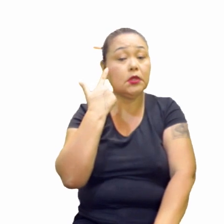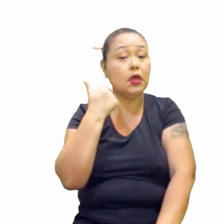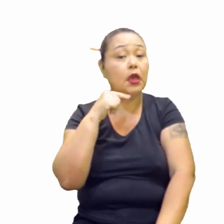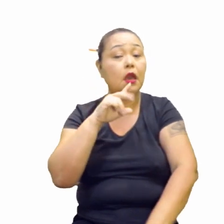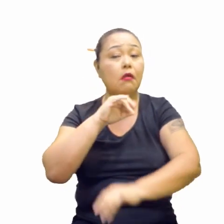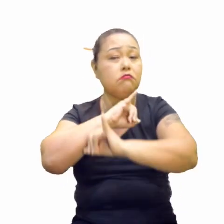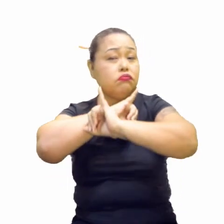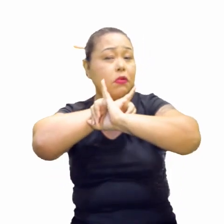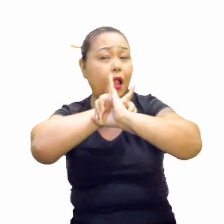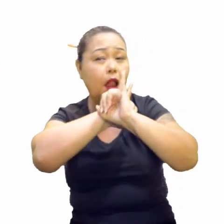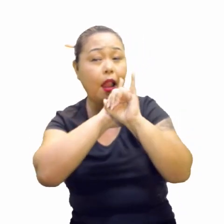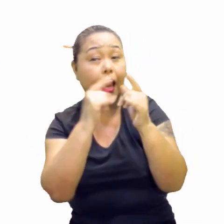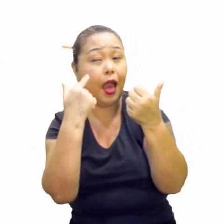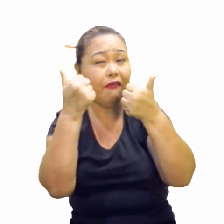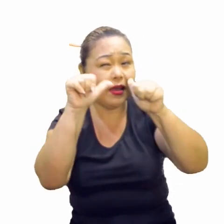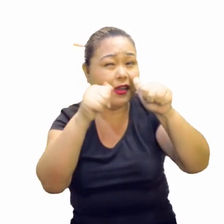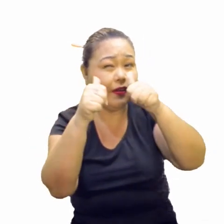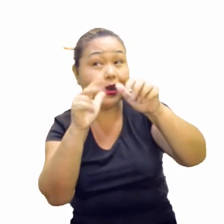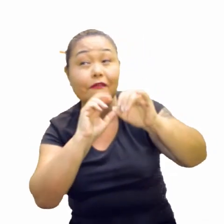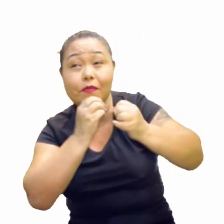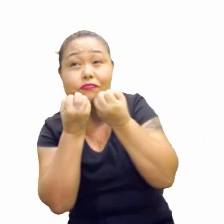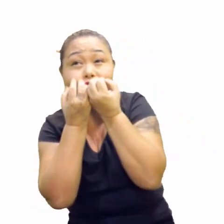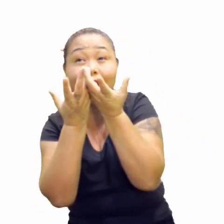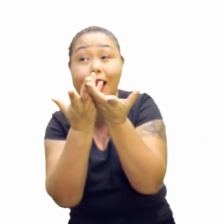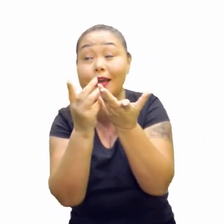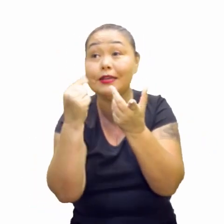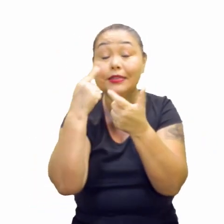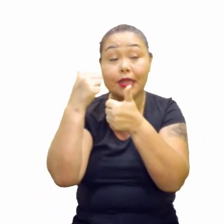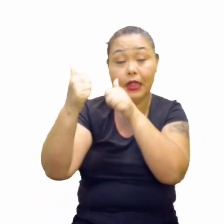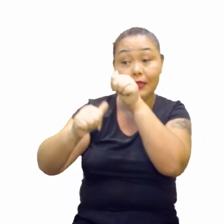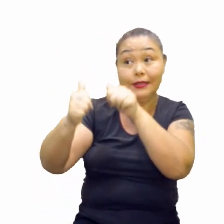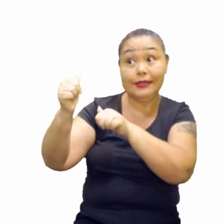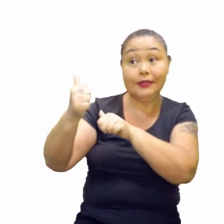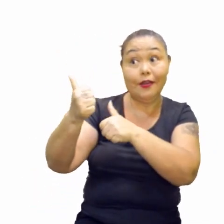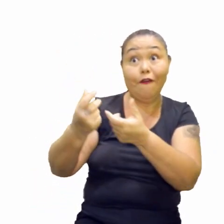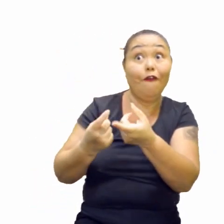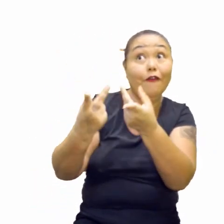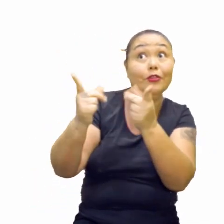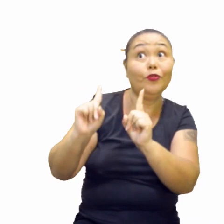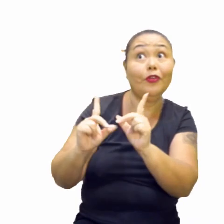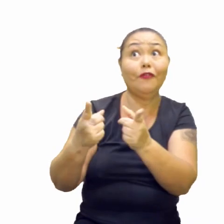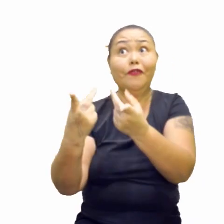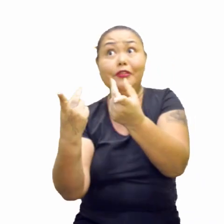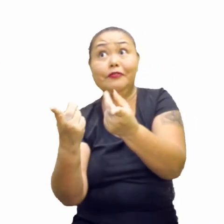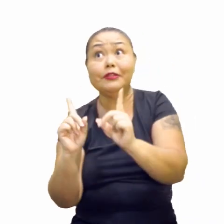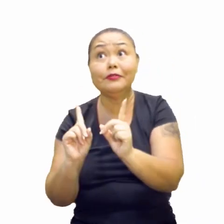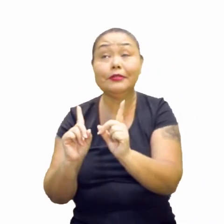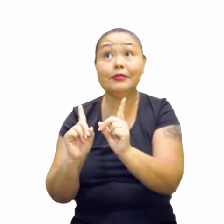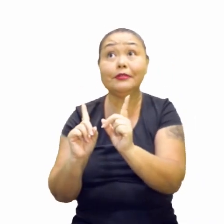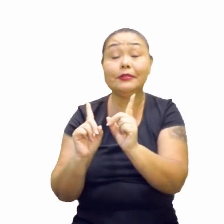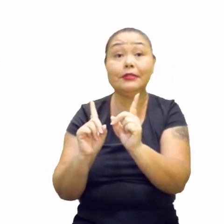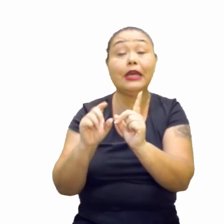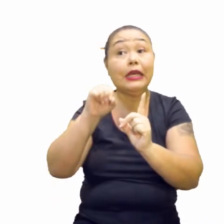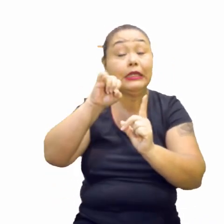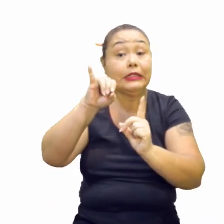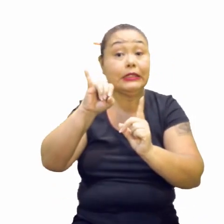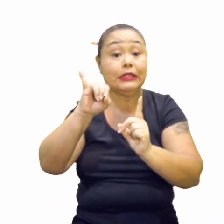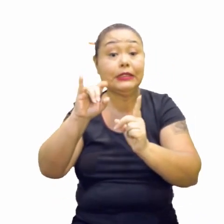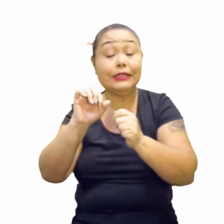maluco, aí o cara, ele analisa, bicho, eu vendo ou não vendo? Vendo ou não vendo? Se ele demorar a